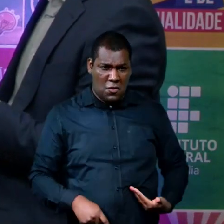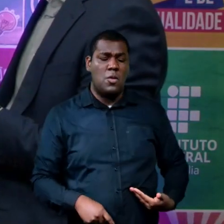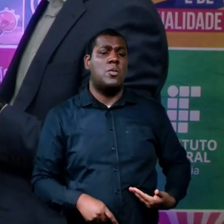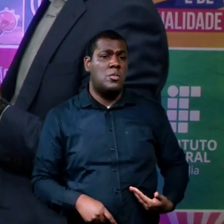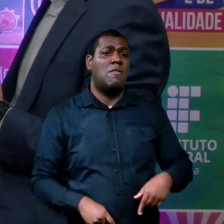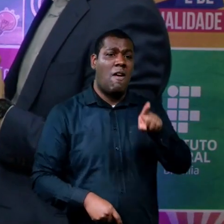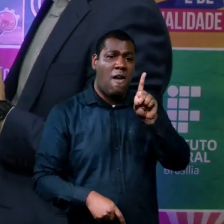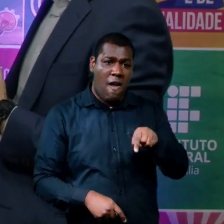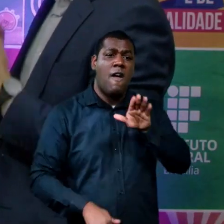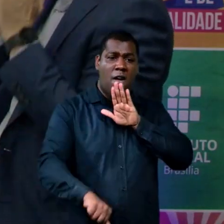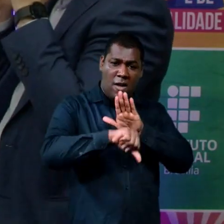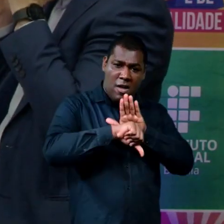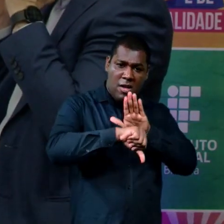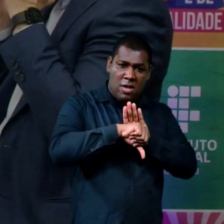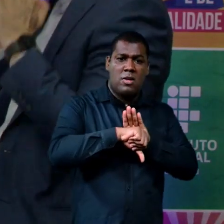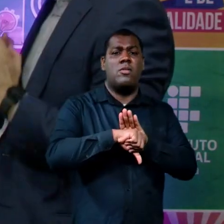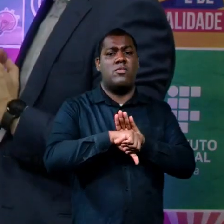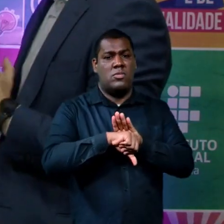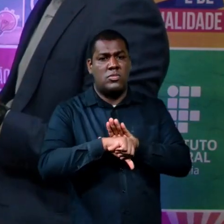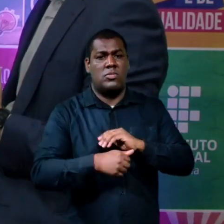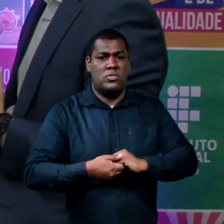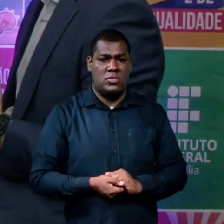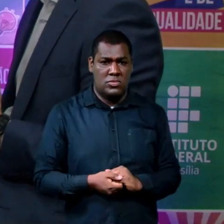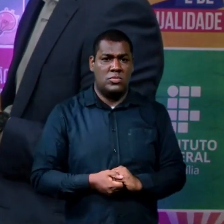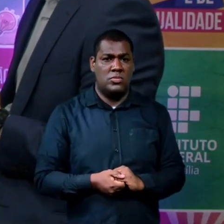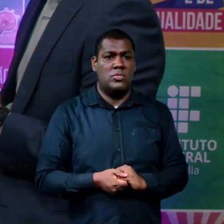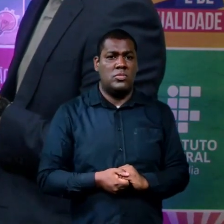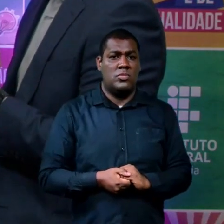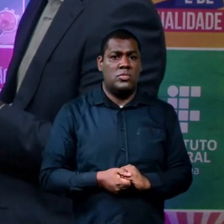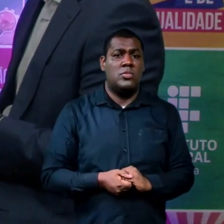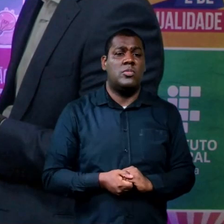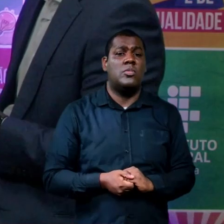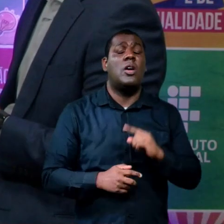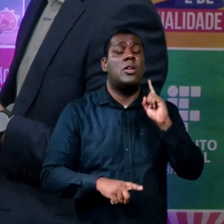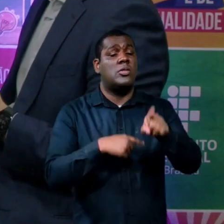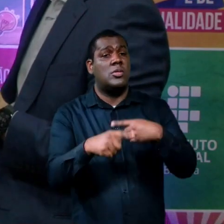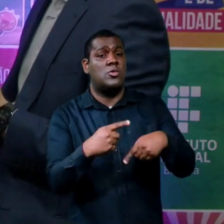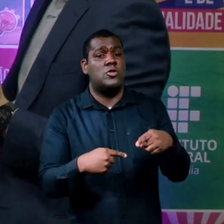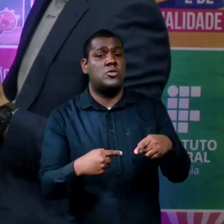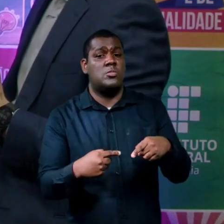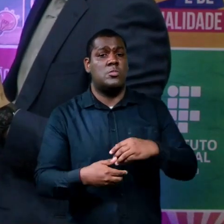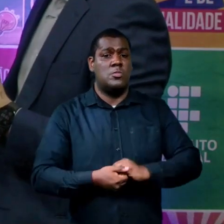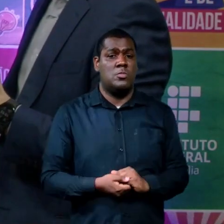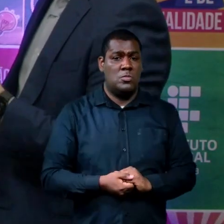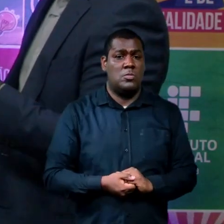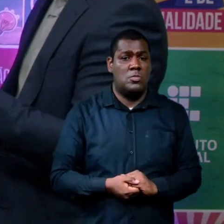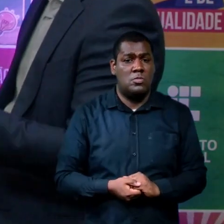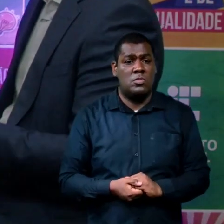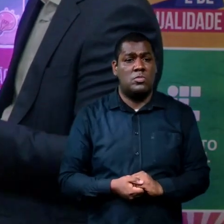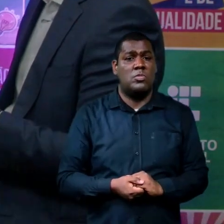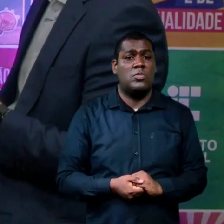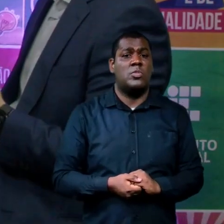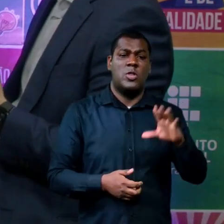Nós conseguimos afastar isso, inclusive judicialmente. E depois, quando nós tivemos uma